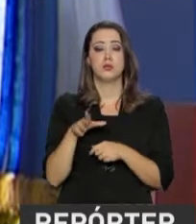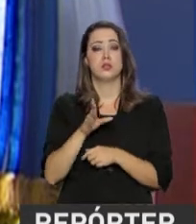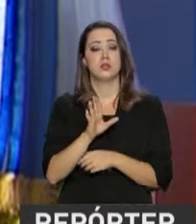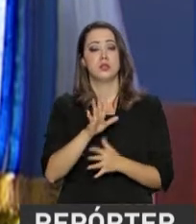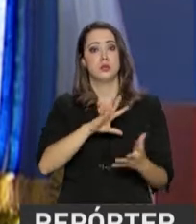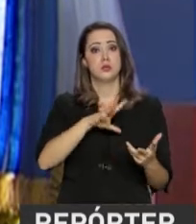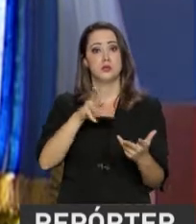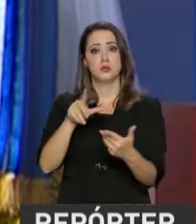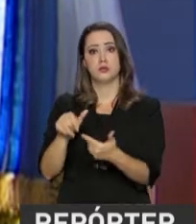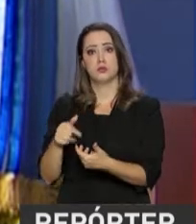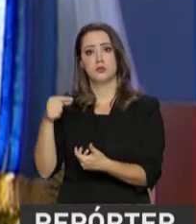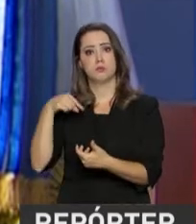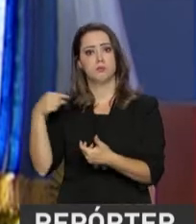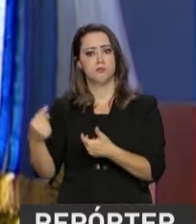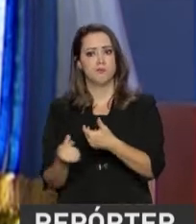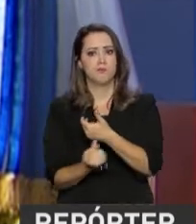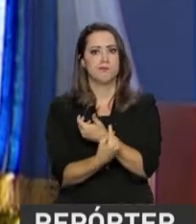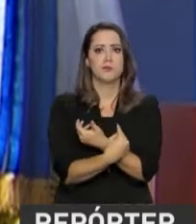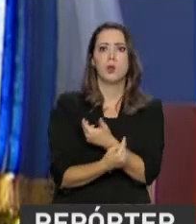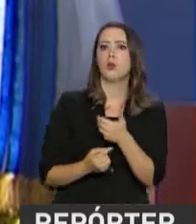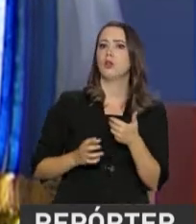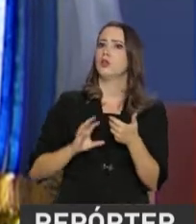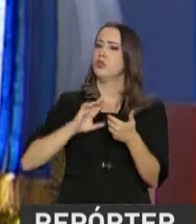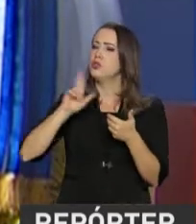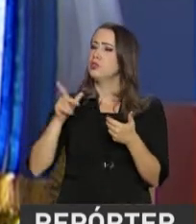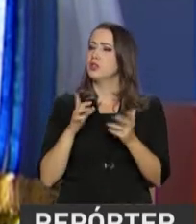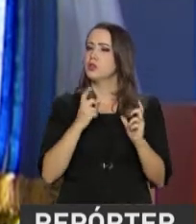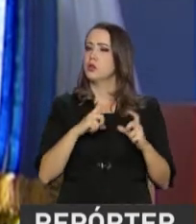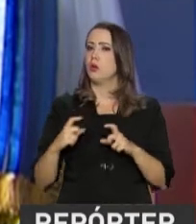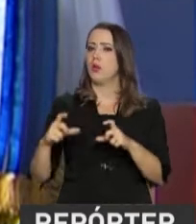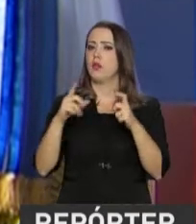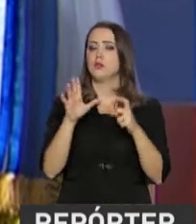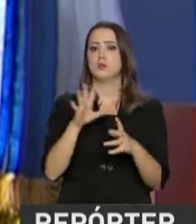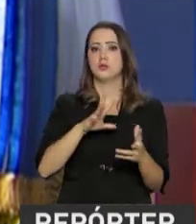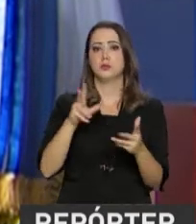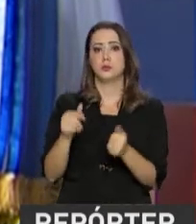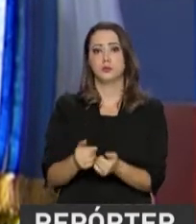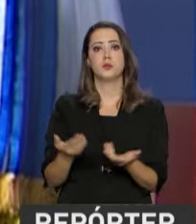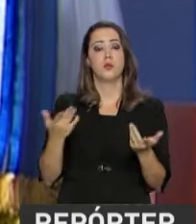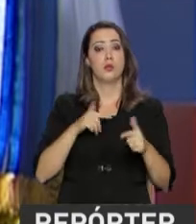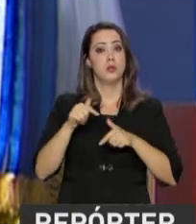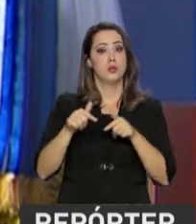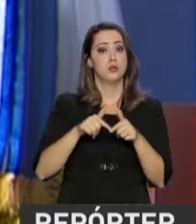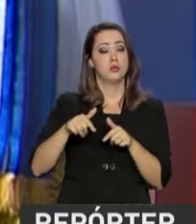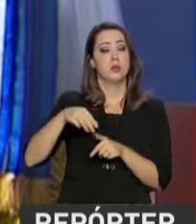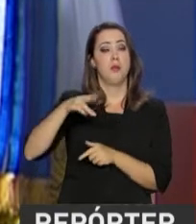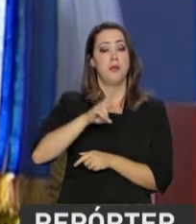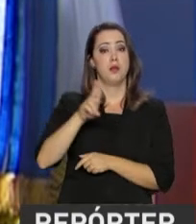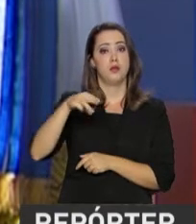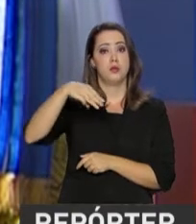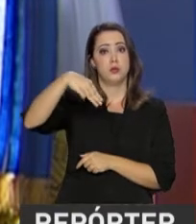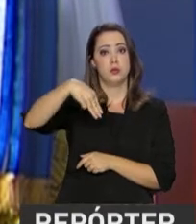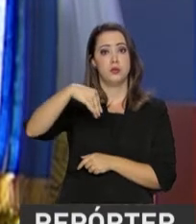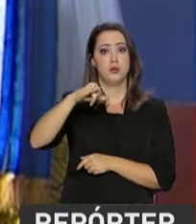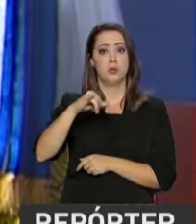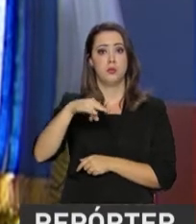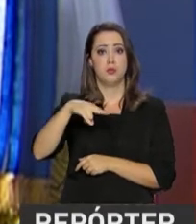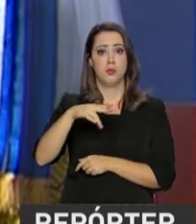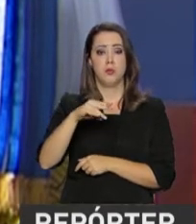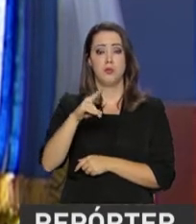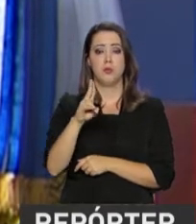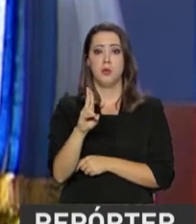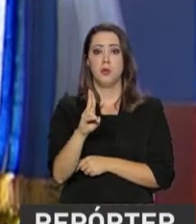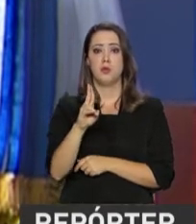do mundo a minustah quem é sua pouco tempo mas nós podemos ver é verificar pelo